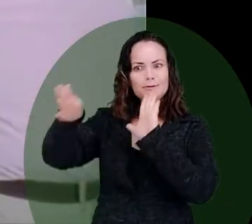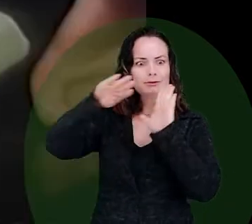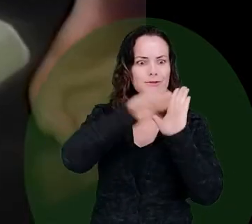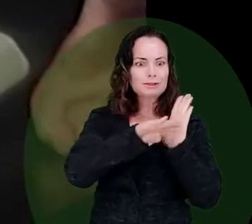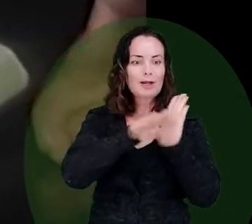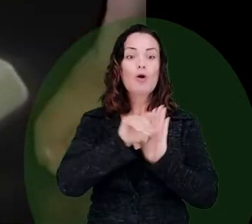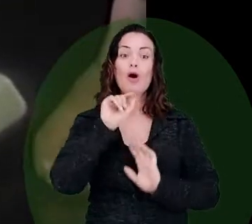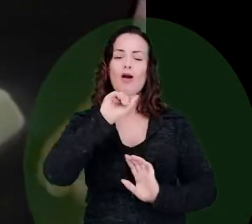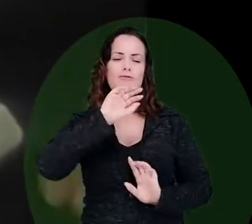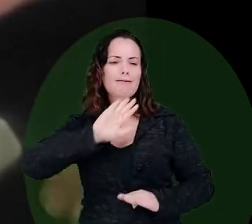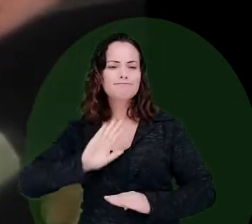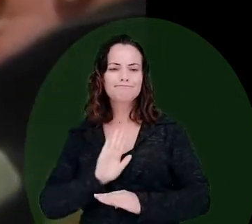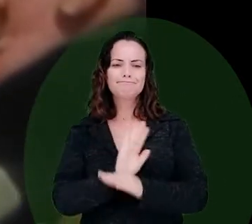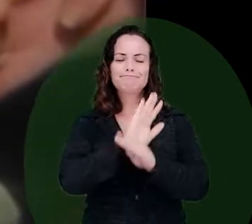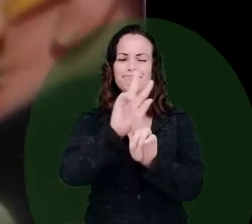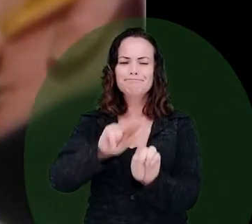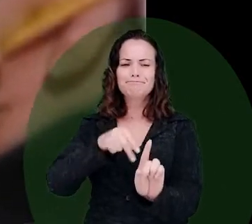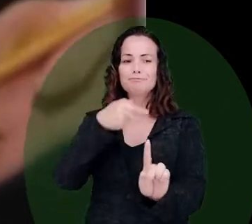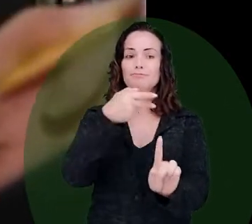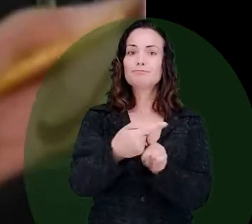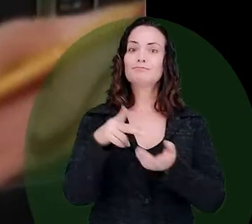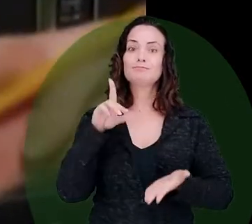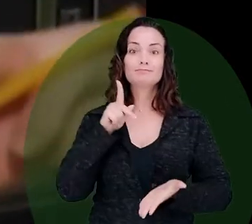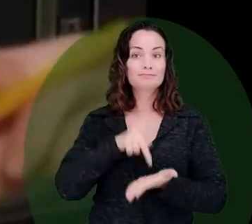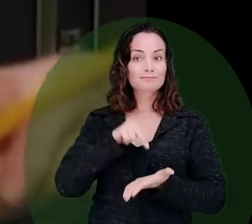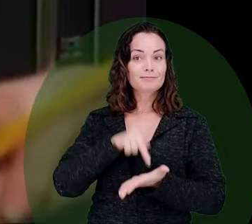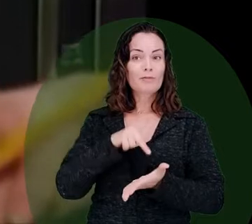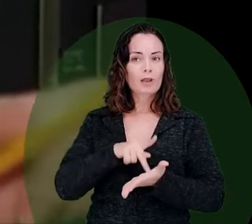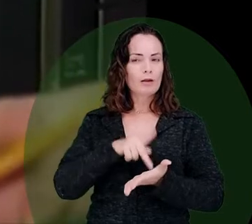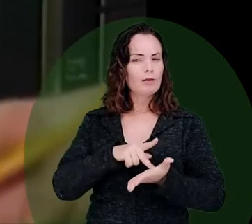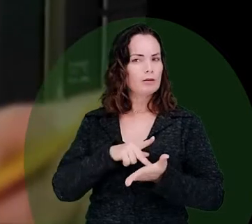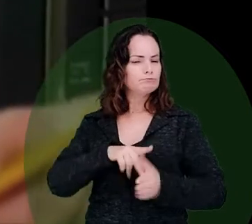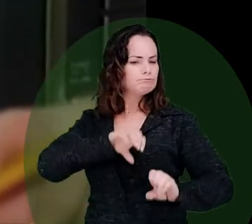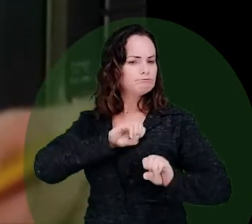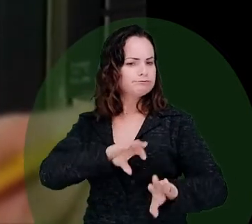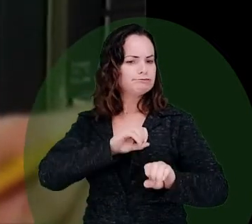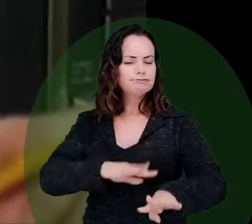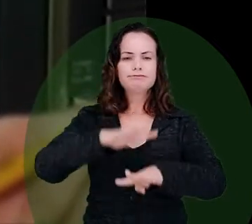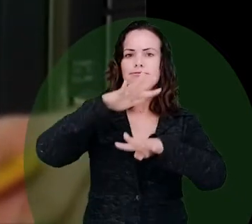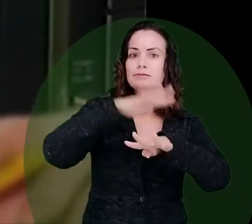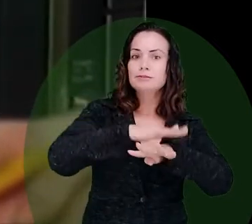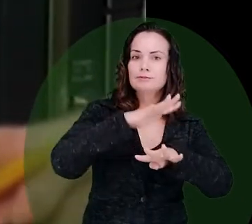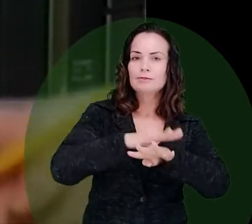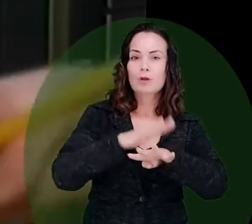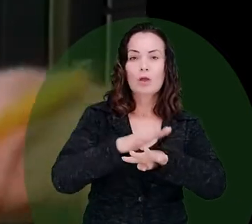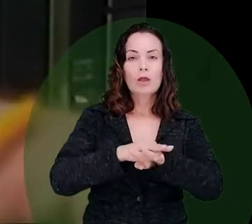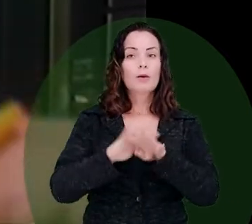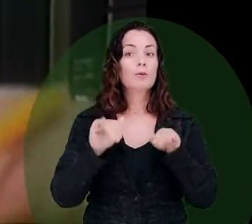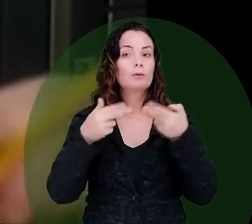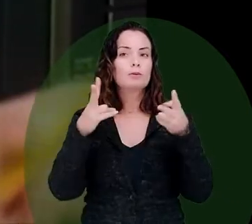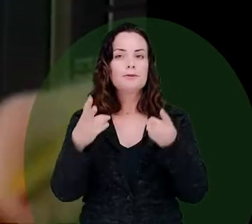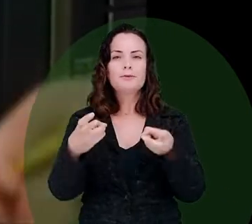a mais que realmente leva à matemática. Quando você vê a lógica,